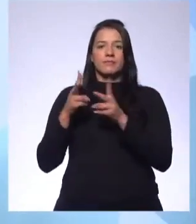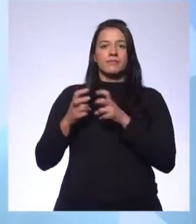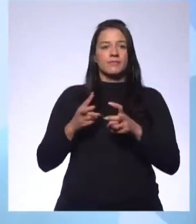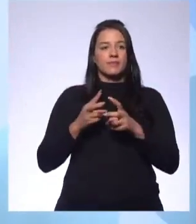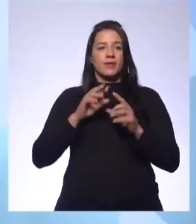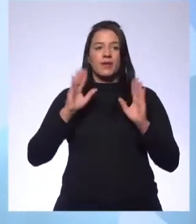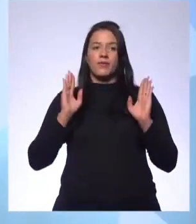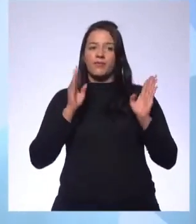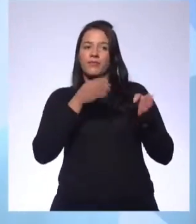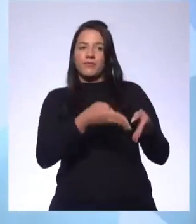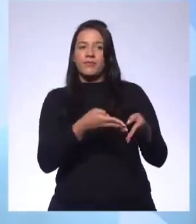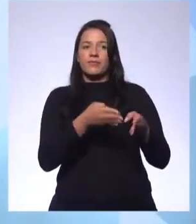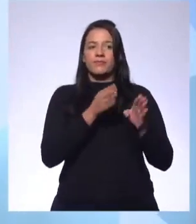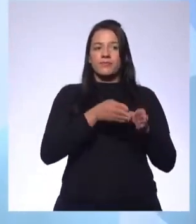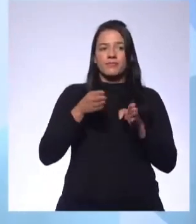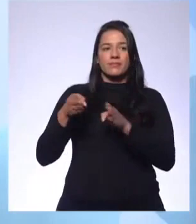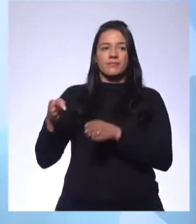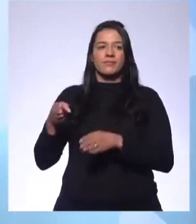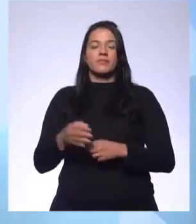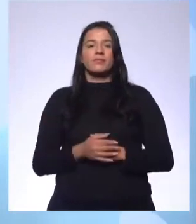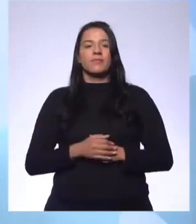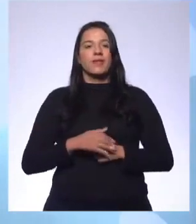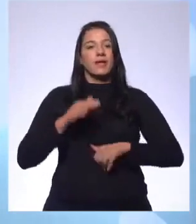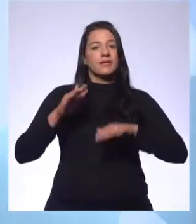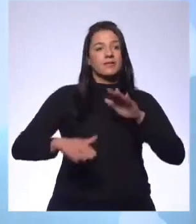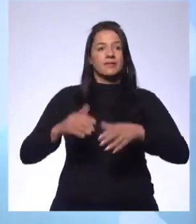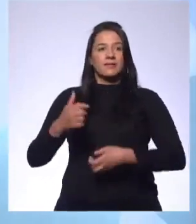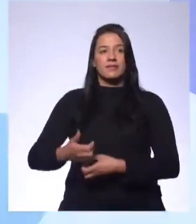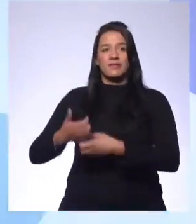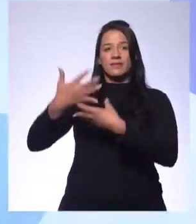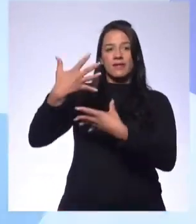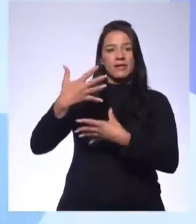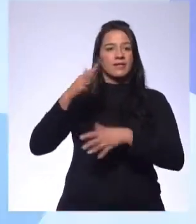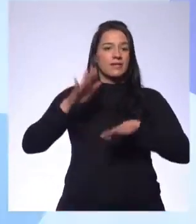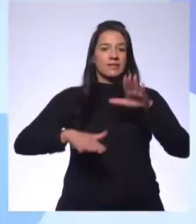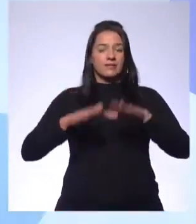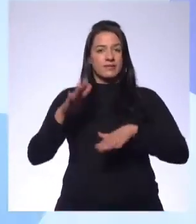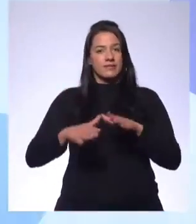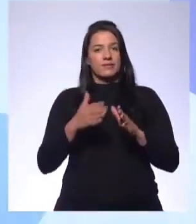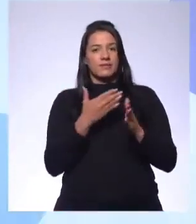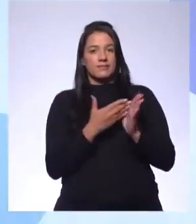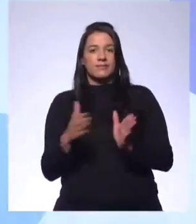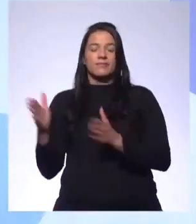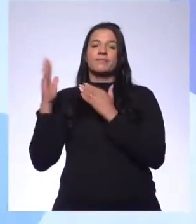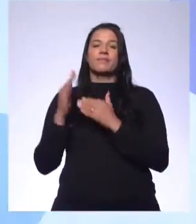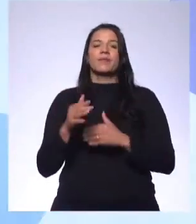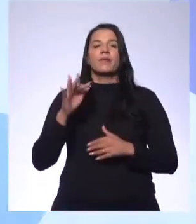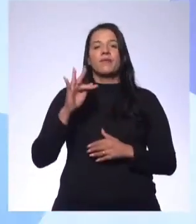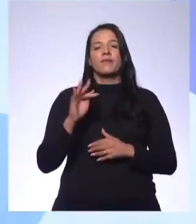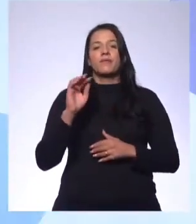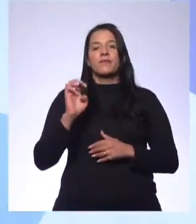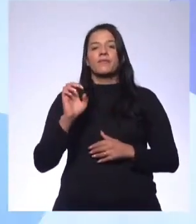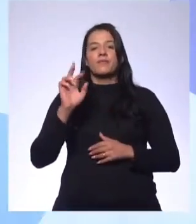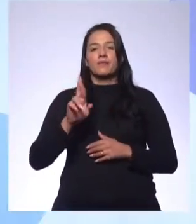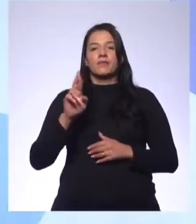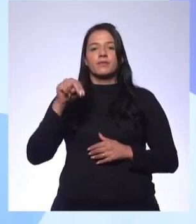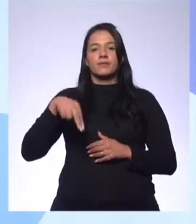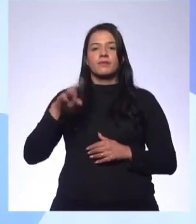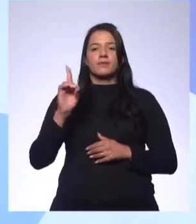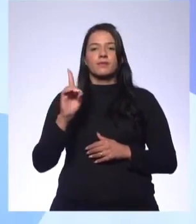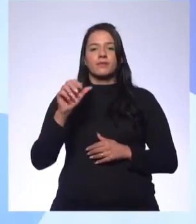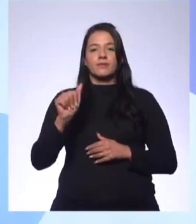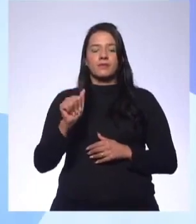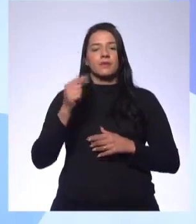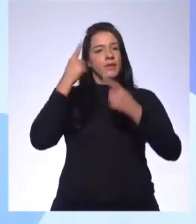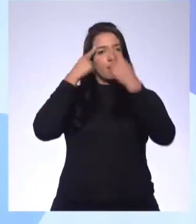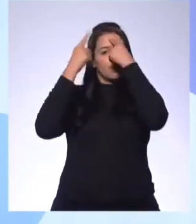focado como que eu vou explicar tal coisa. A gente está ligado aqui no chat, reproduzindo. E acaba passando. Fernanda Lopes de Almeida, A Fada que Tinha